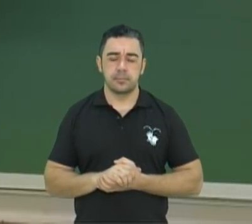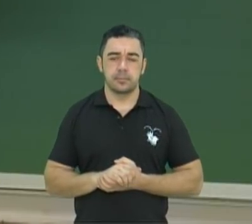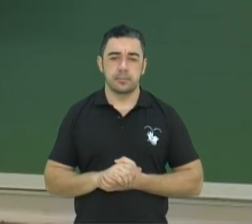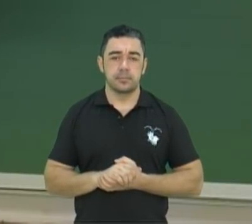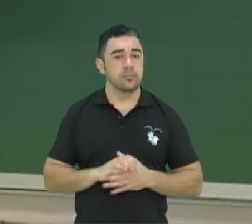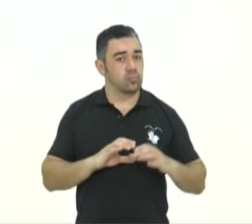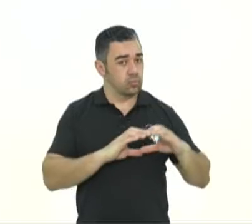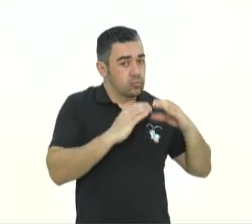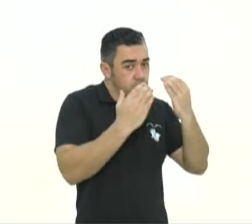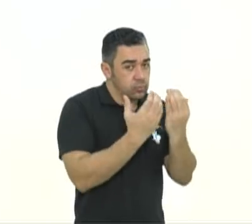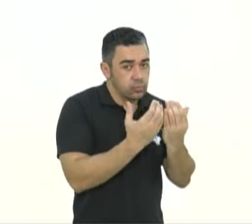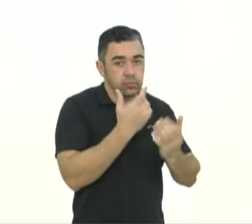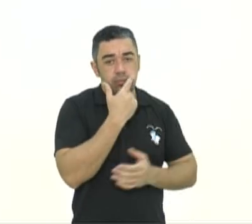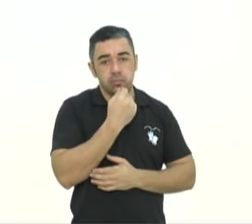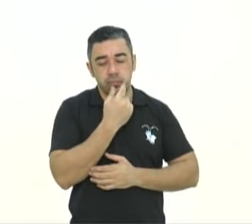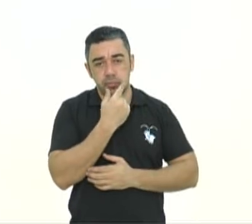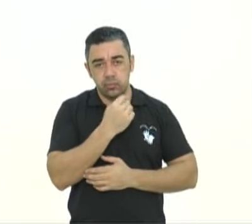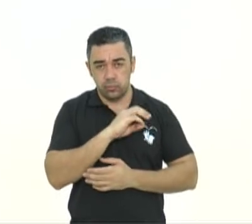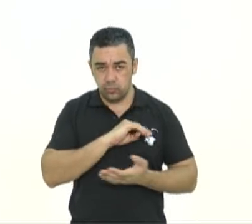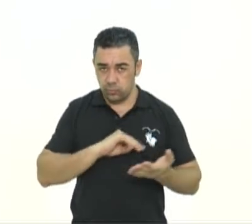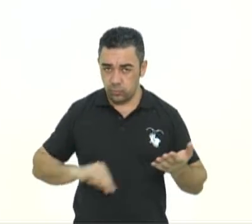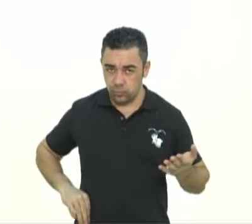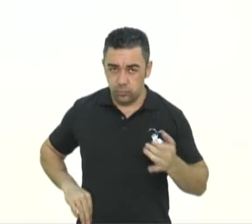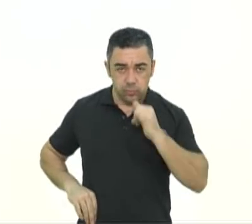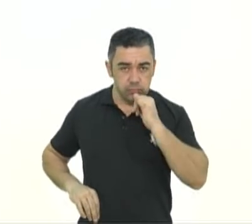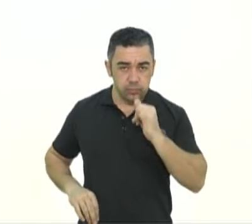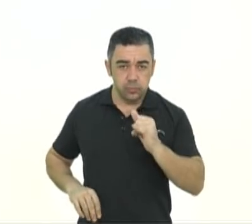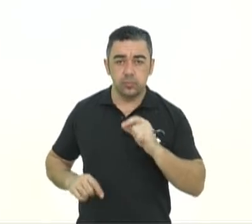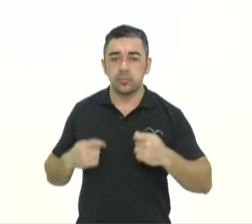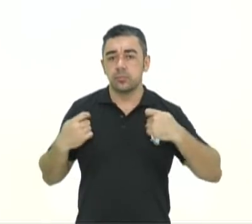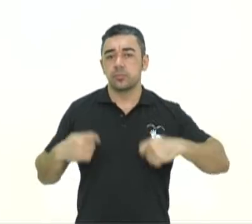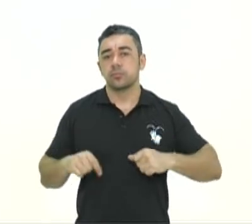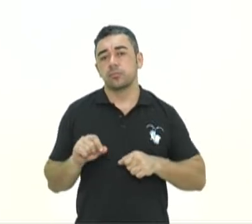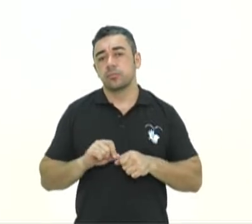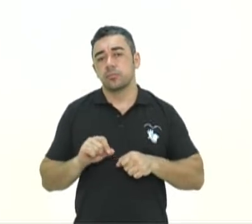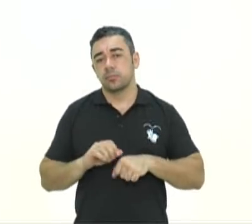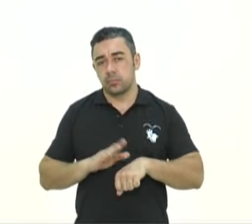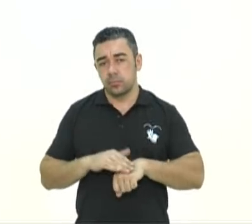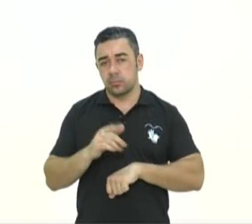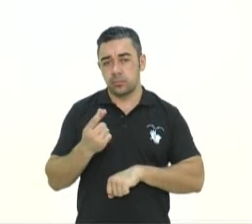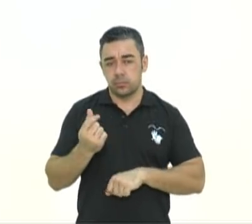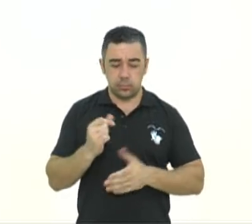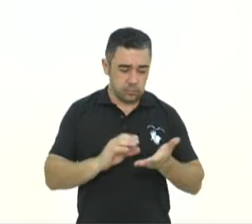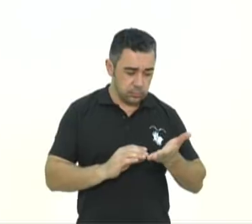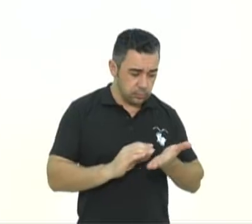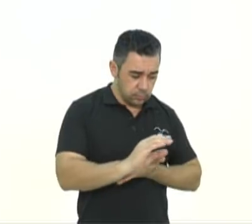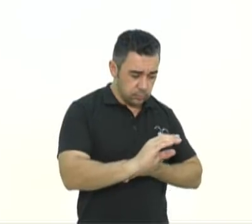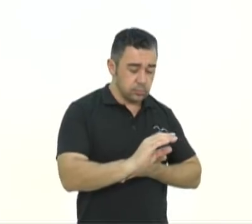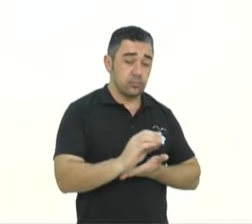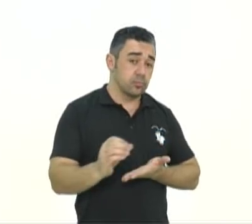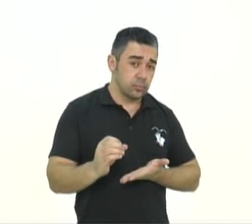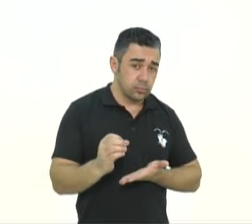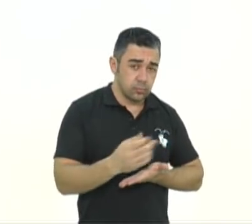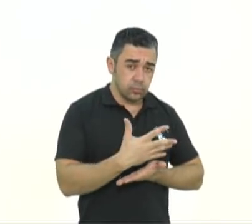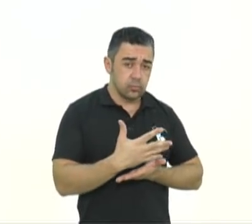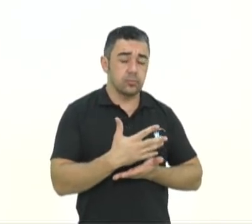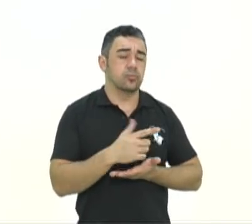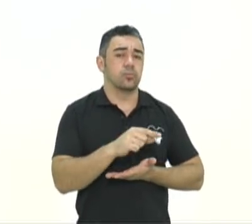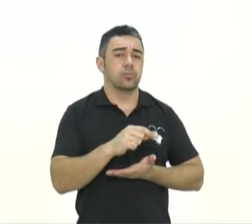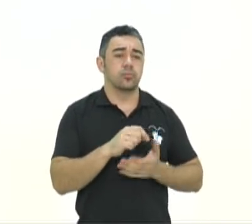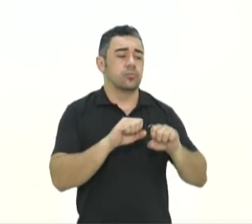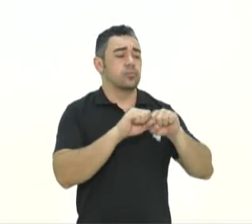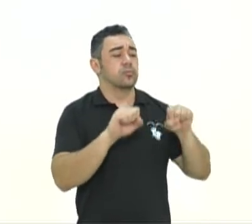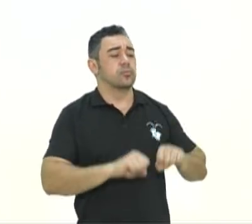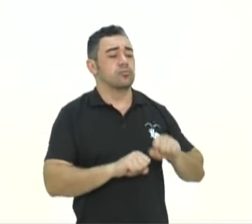No fórum, o ministro destacou que é preciso fazer investimentos para ampliar e modernizar o sistema